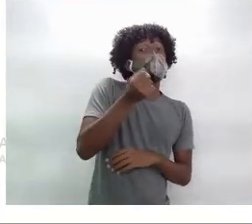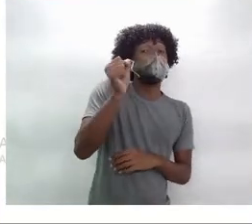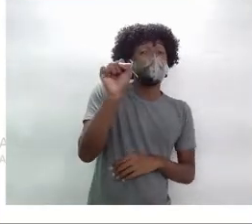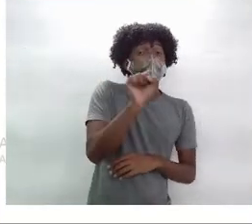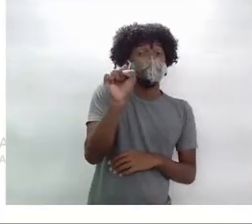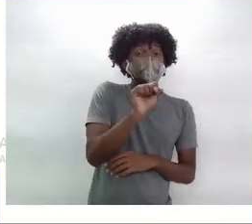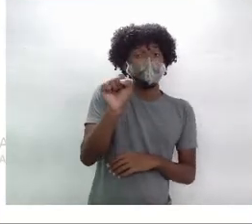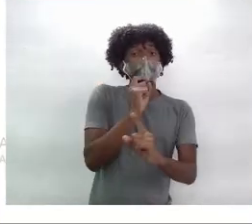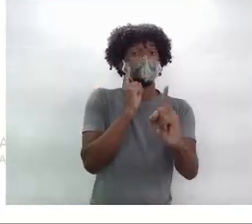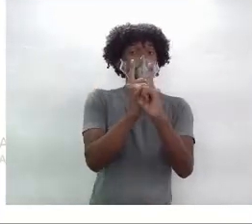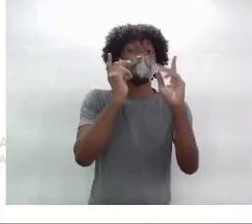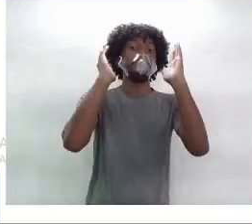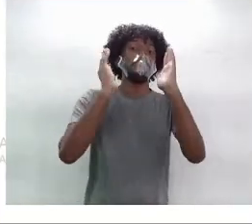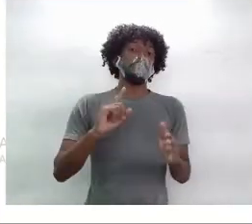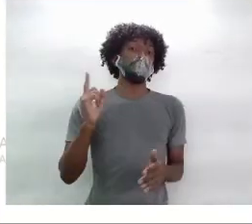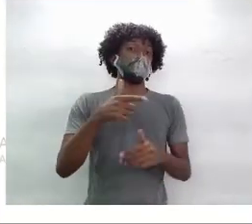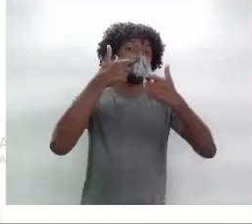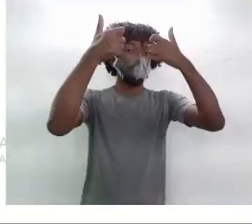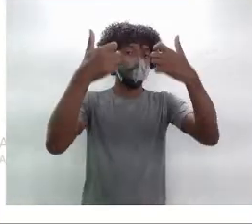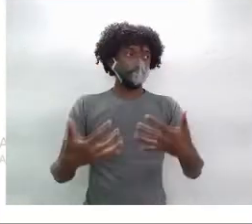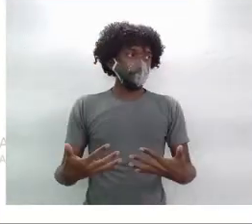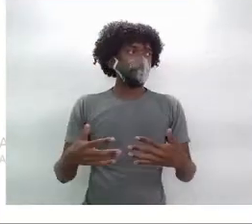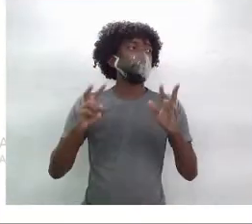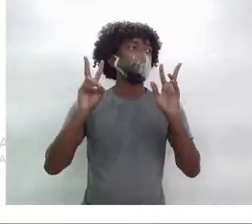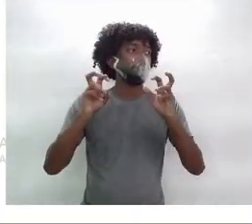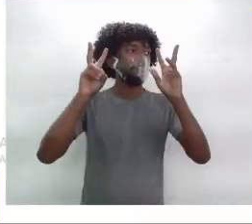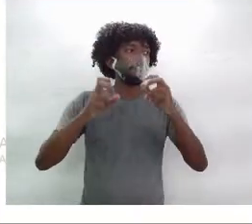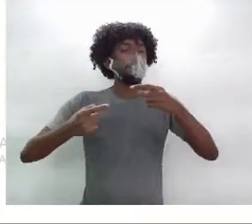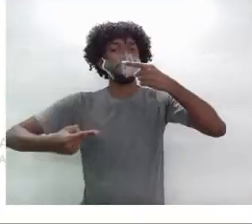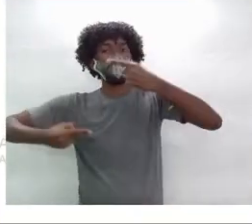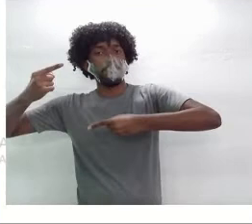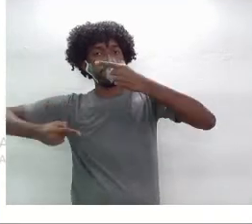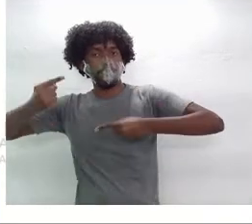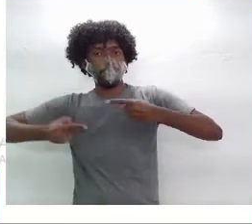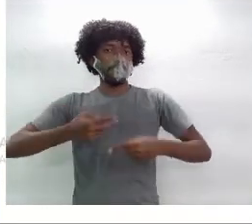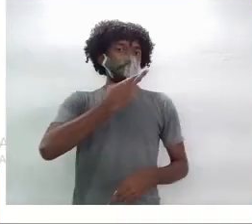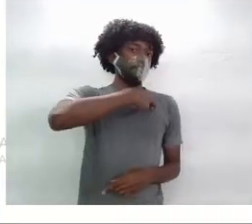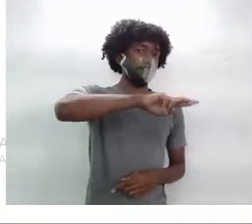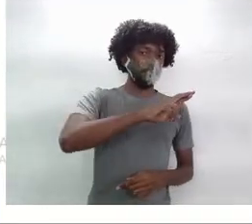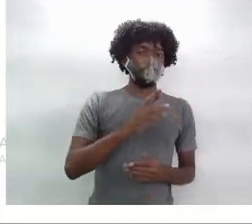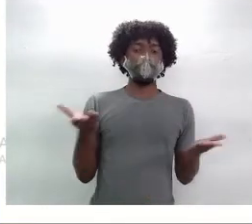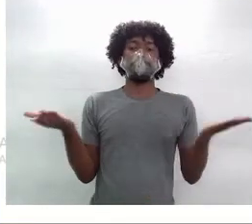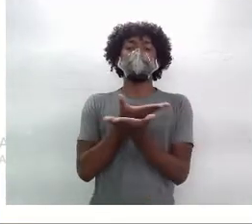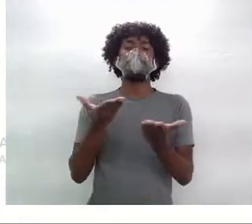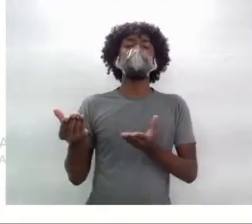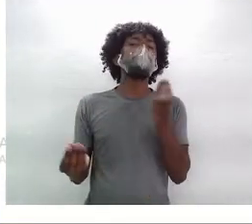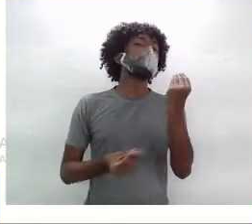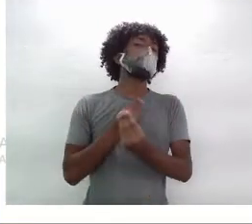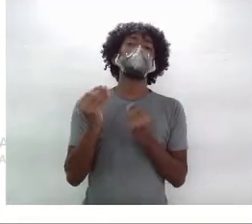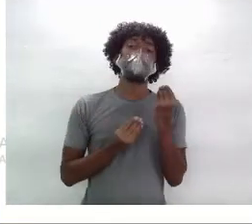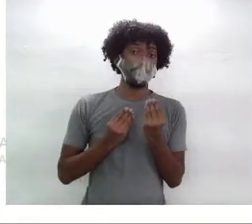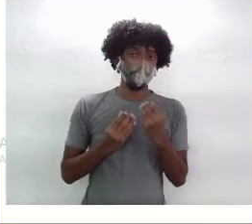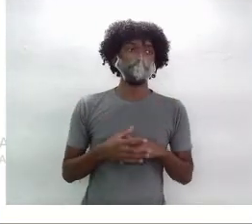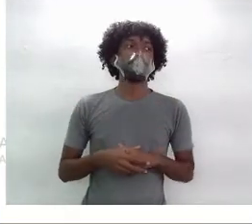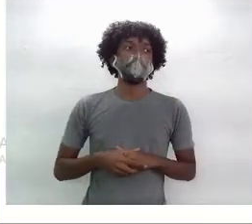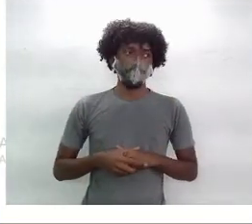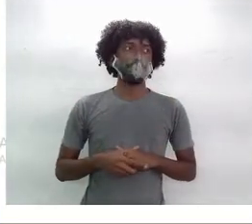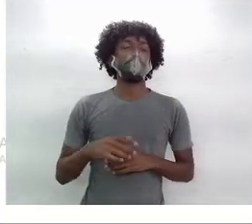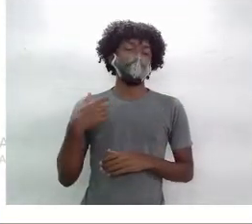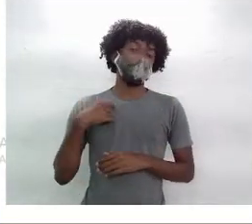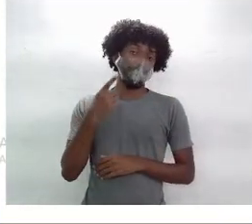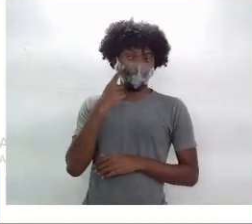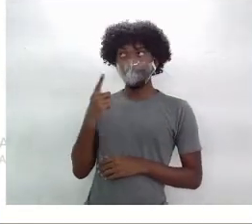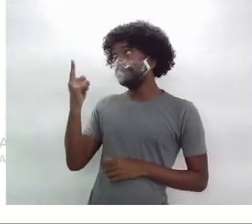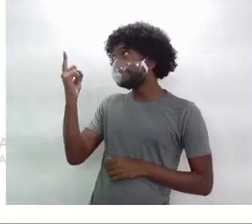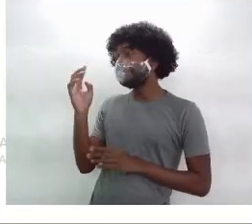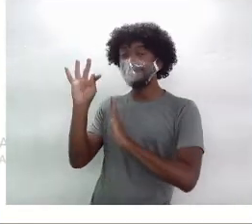Nós estudamos a relação entre política e a religião. Vamos ver? Nesse daqui, como na tela,